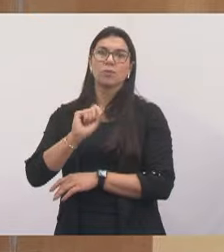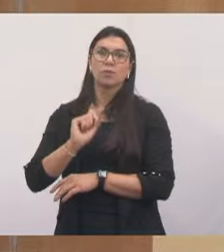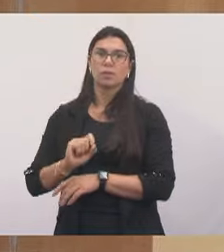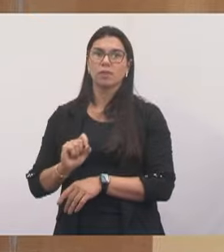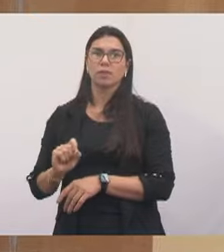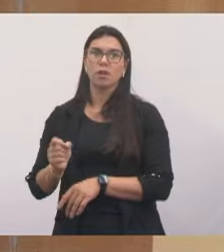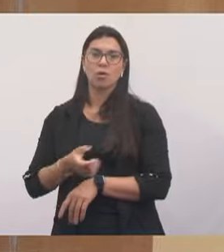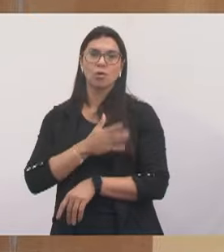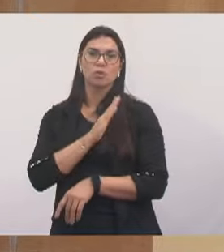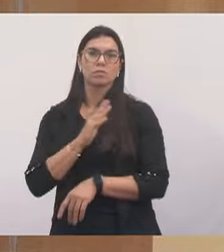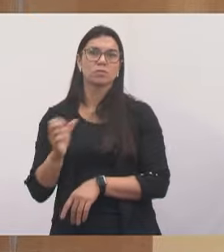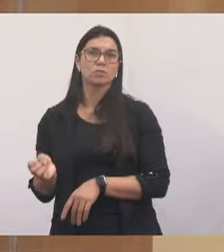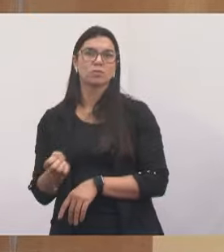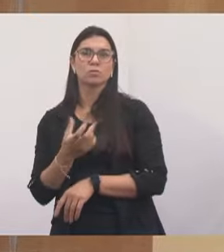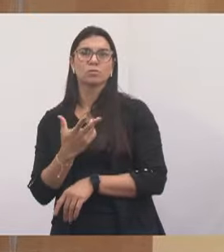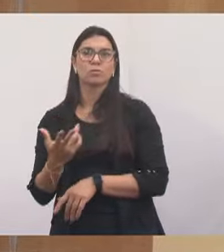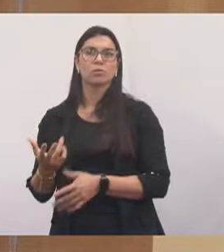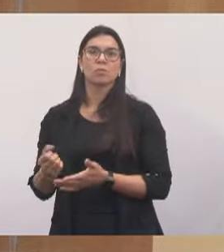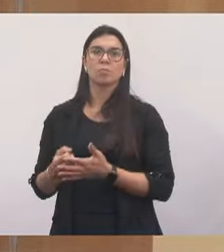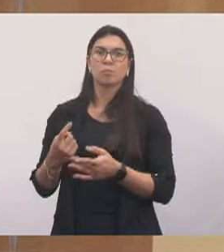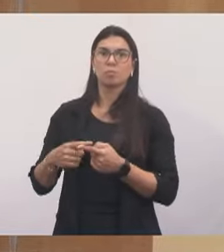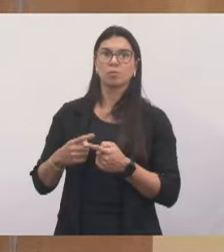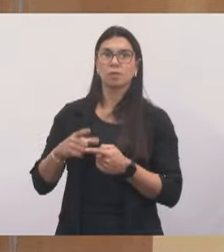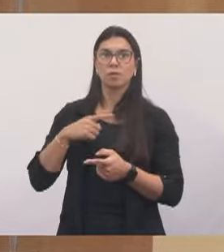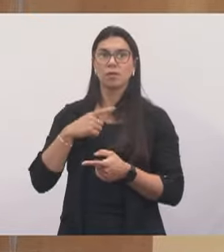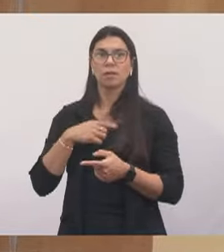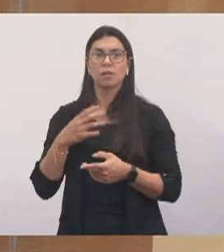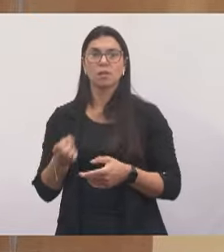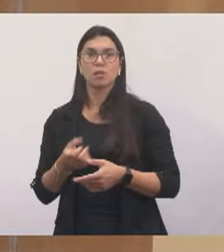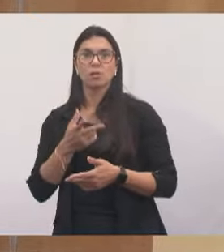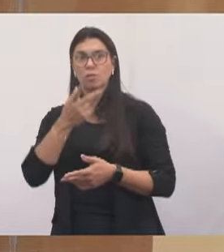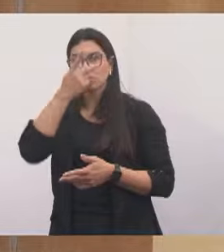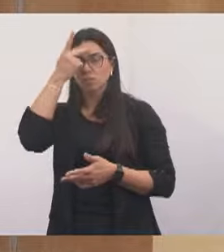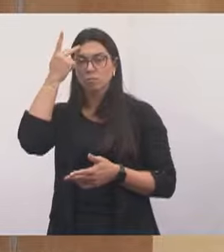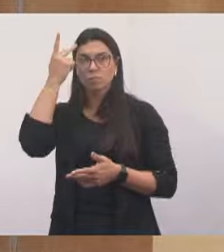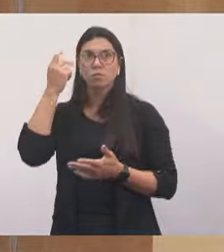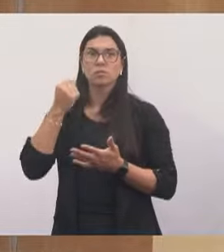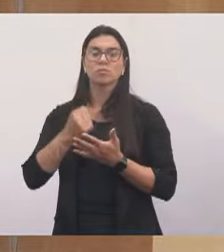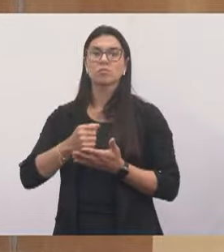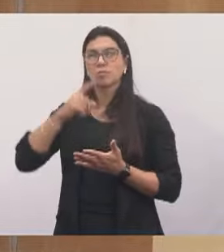novo dessa nova diretoria, essa nova equipe que chegou com o Renova Ponte na nossa